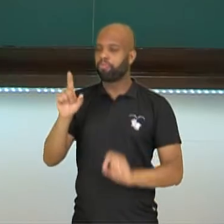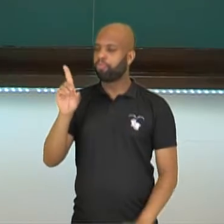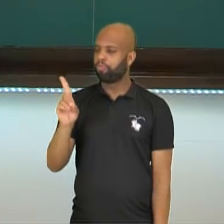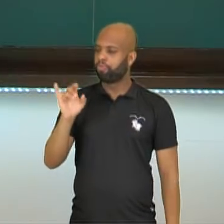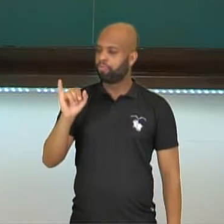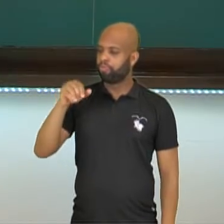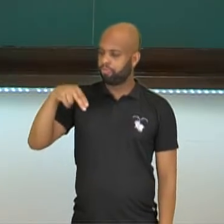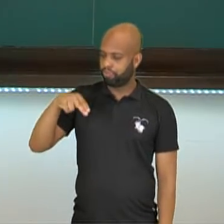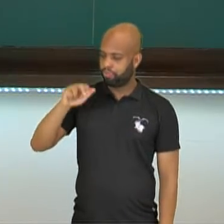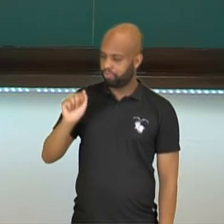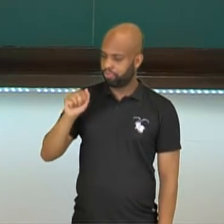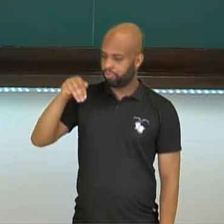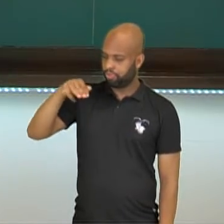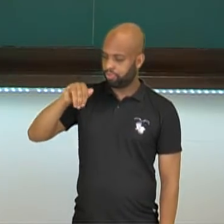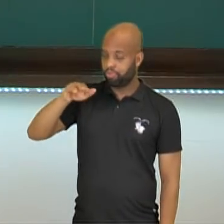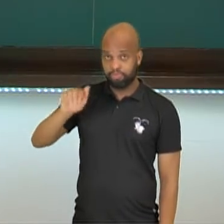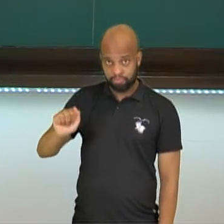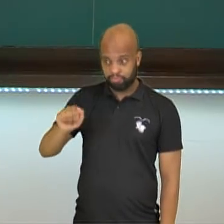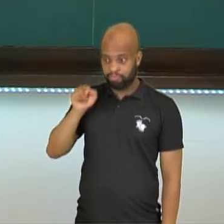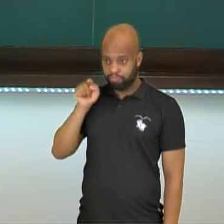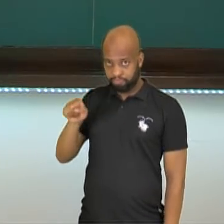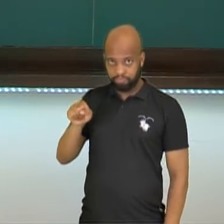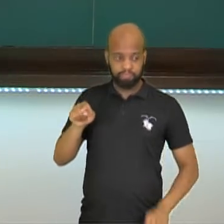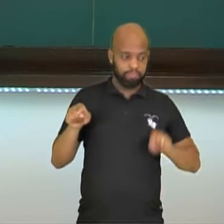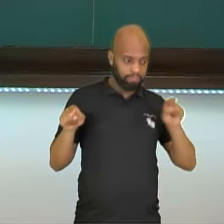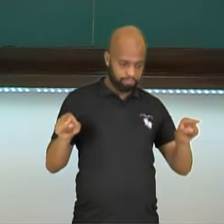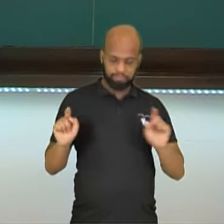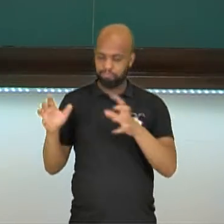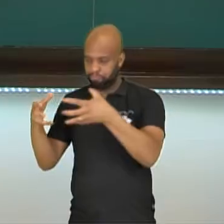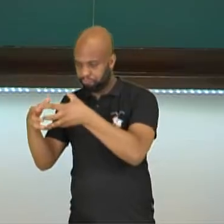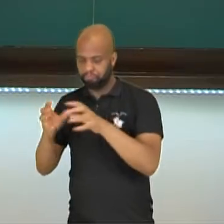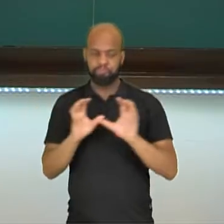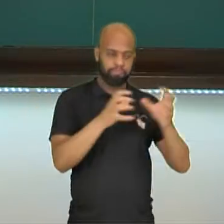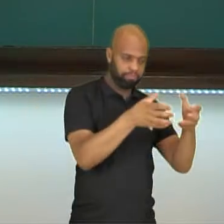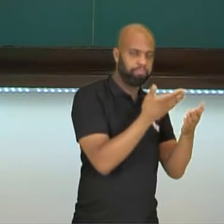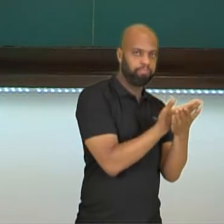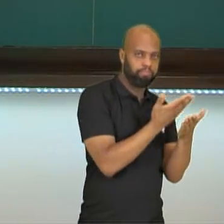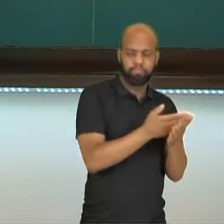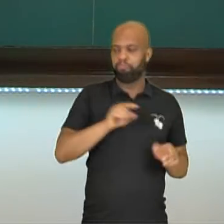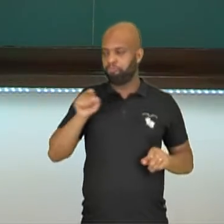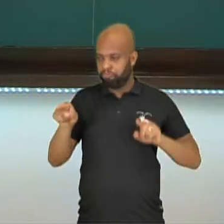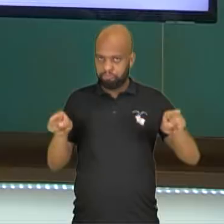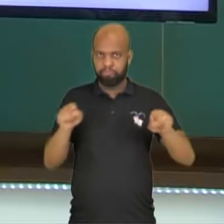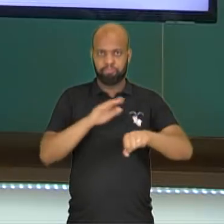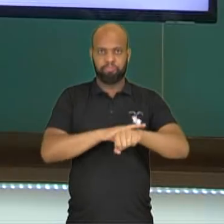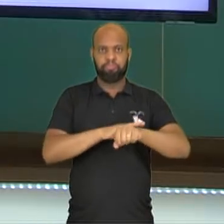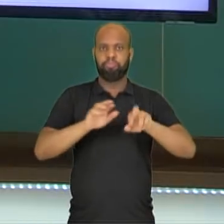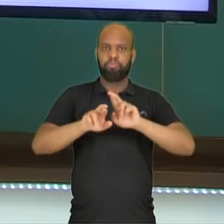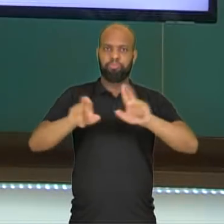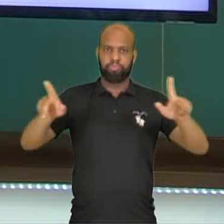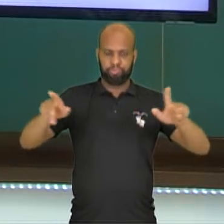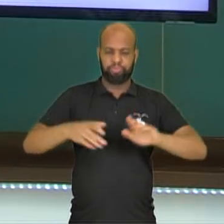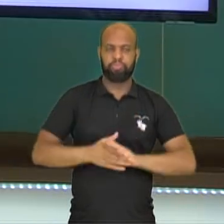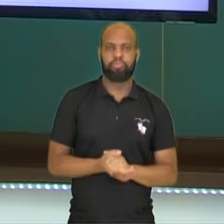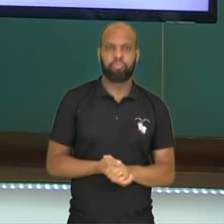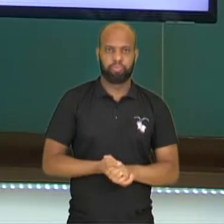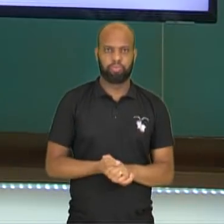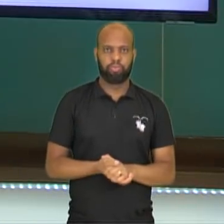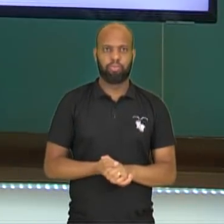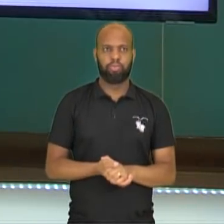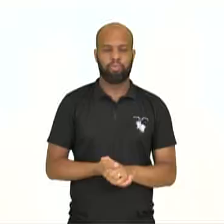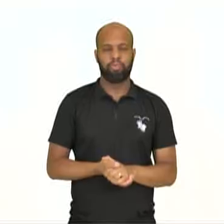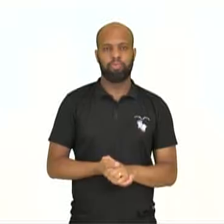que, por uma questão de facilidade, nós vamos dividi-la em duas parcelas aí, ok? Vamos lá então, meus